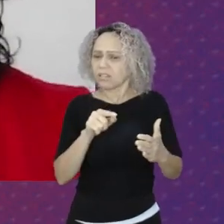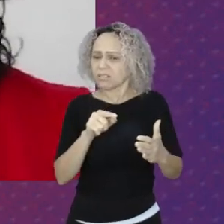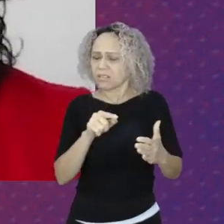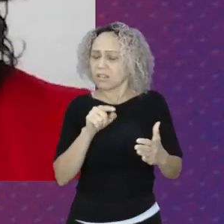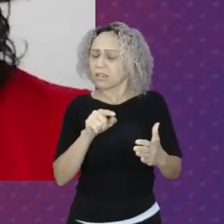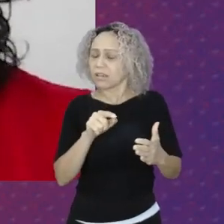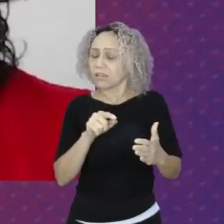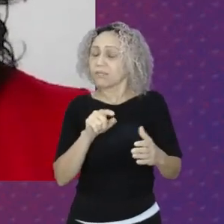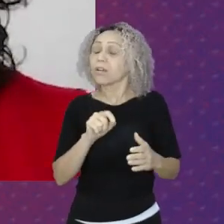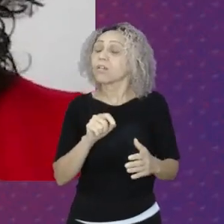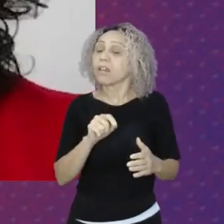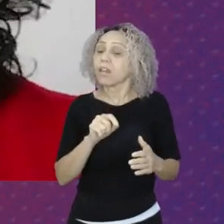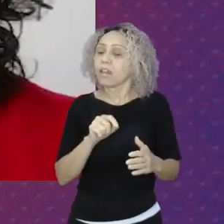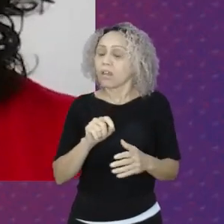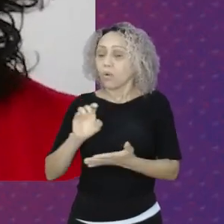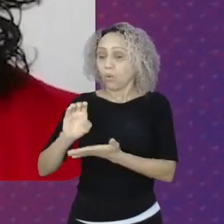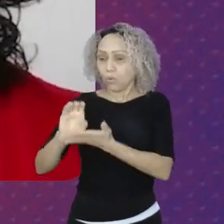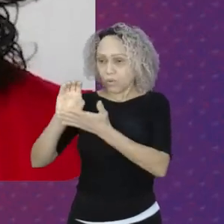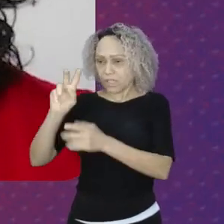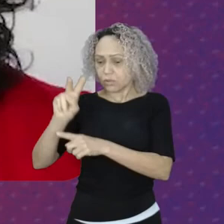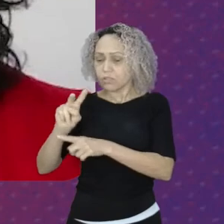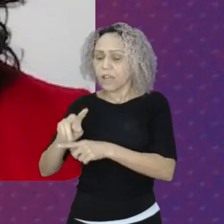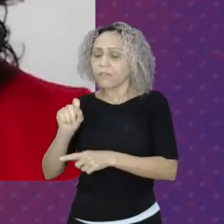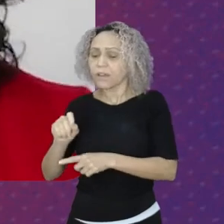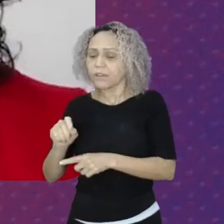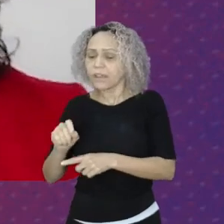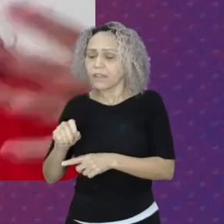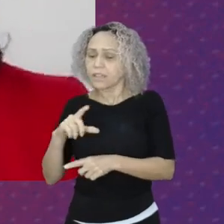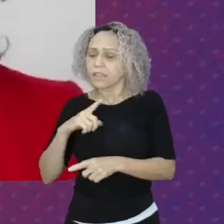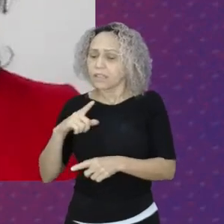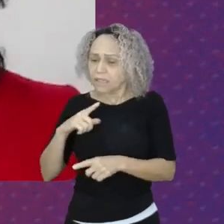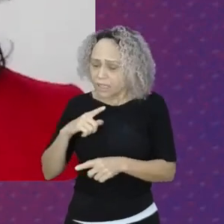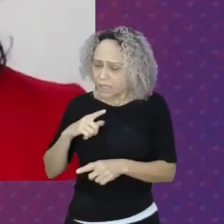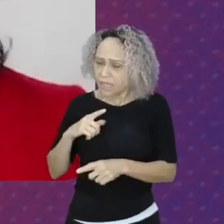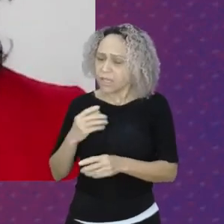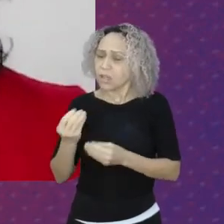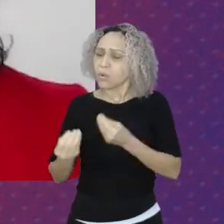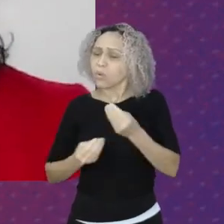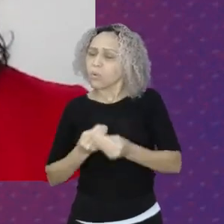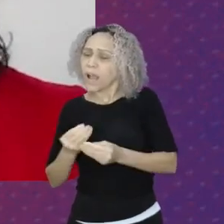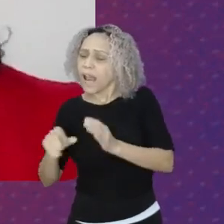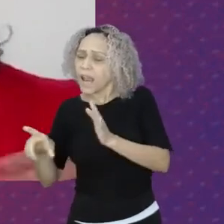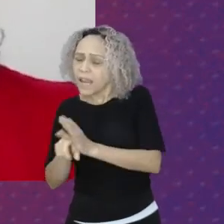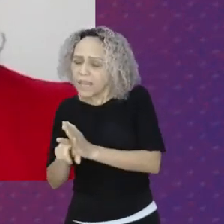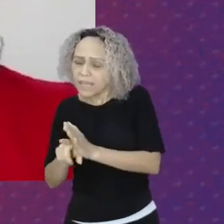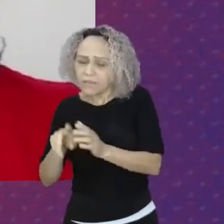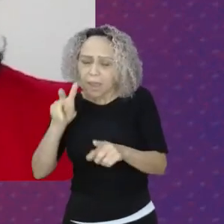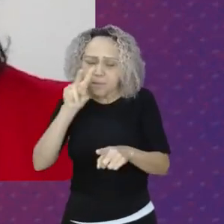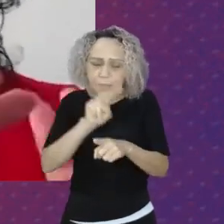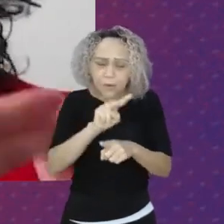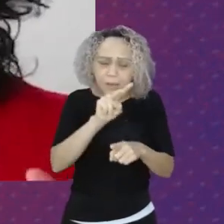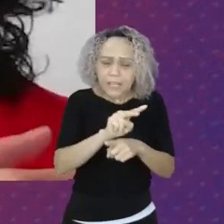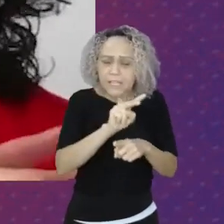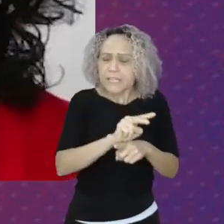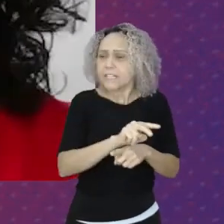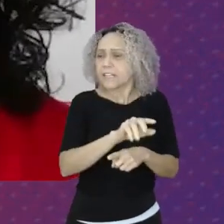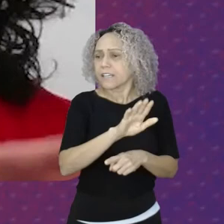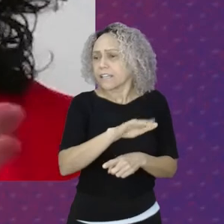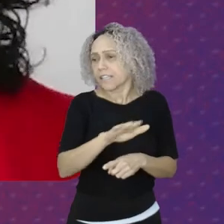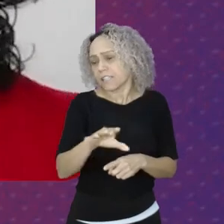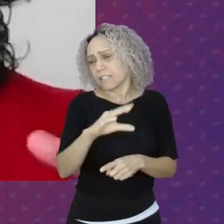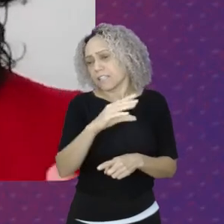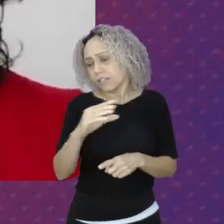essa criança ou adolescente. Segundo, vai gerar dados. E terceiro, com